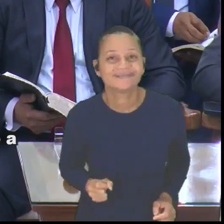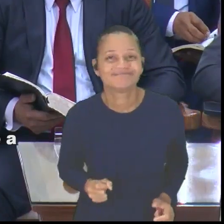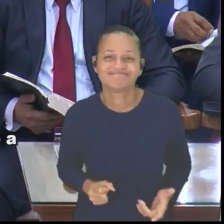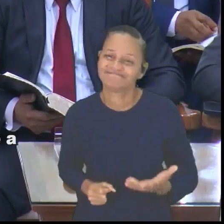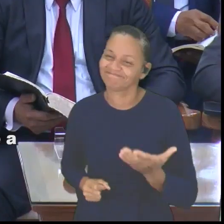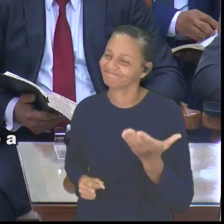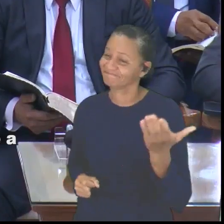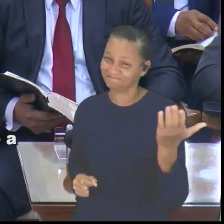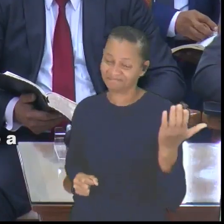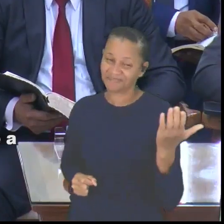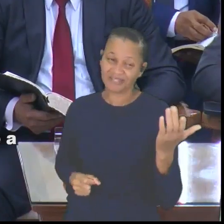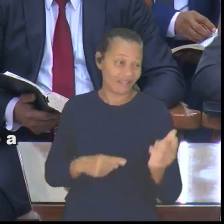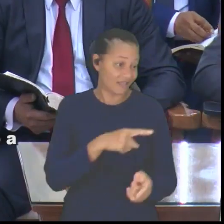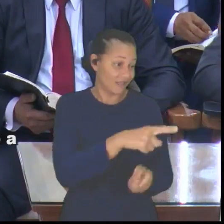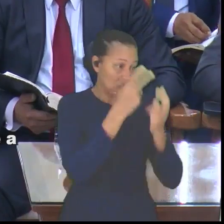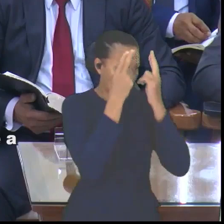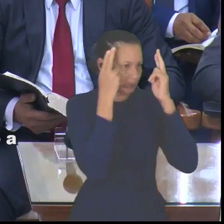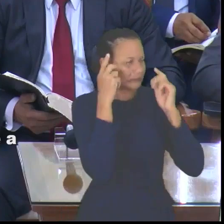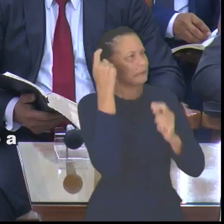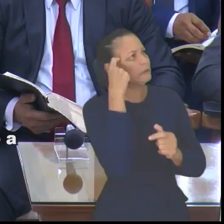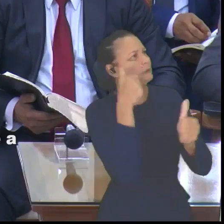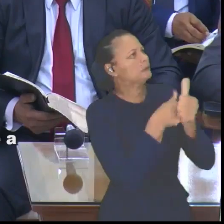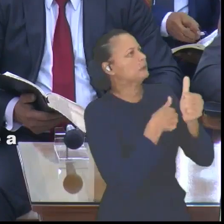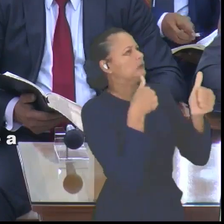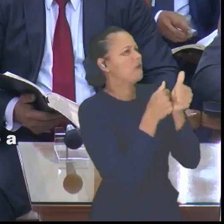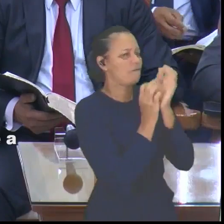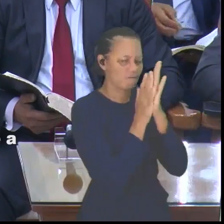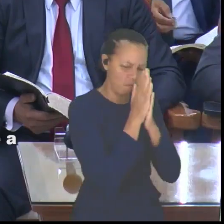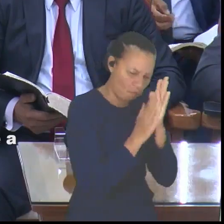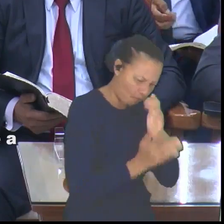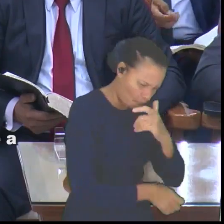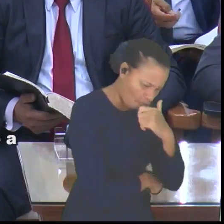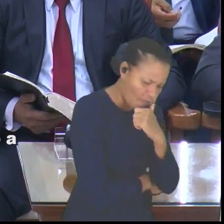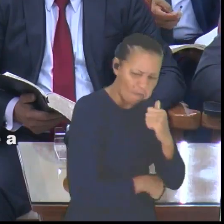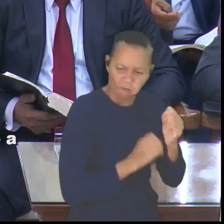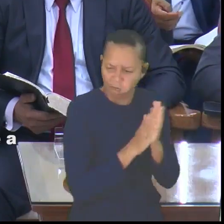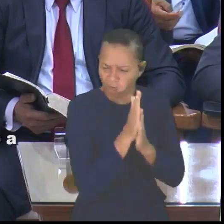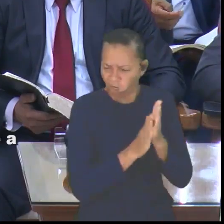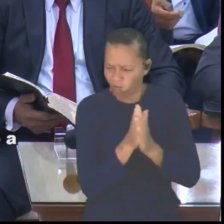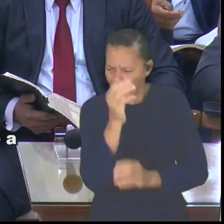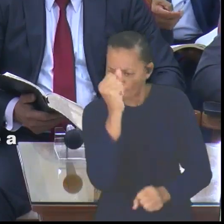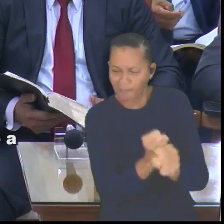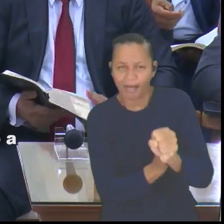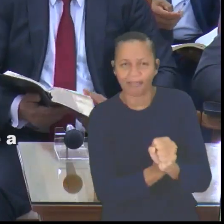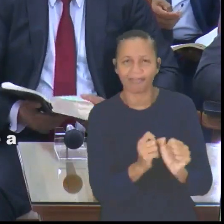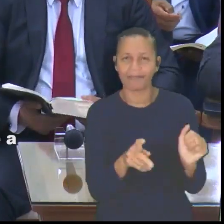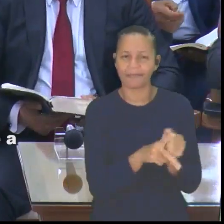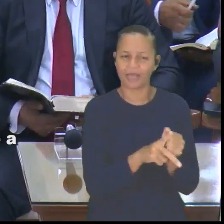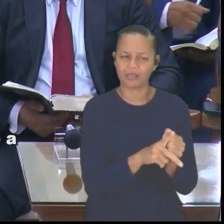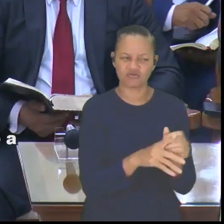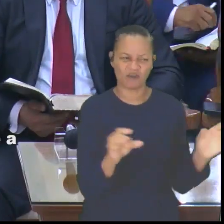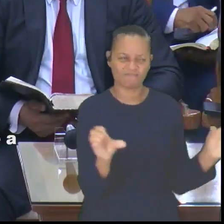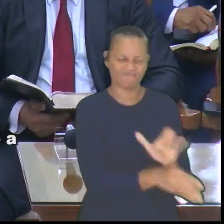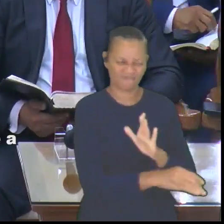Herodes fazia os planos para matar Pedro. Já estava tudo pronto.